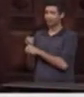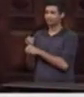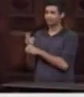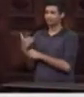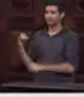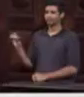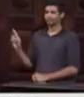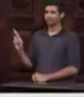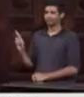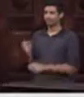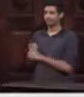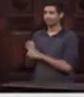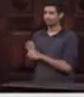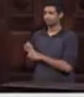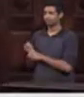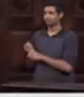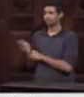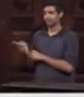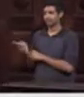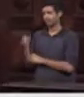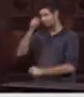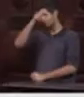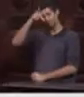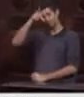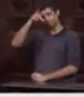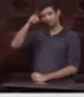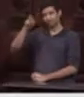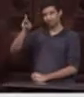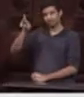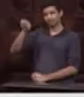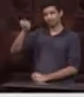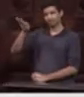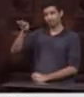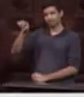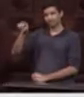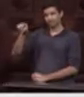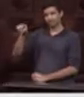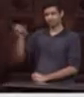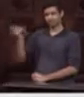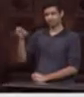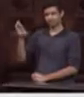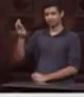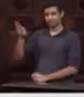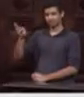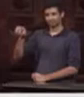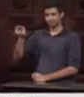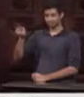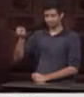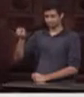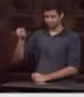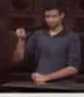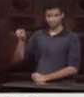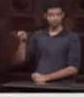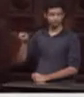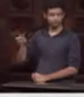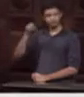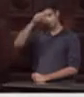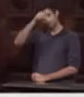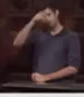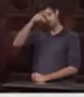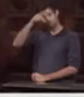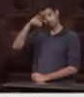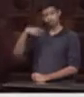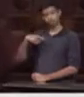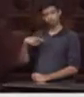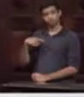o prefeito Renato Bravo, que já estou chamando de deputado, quem sabe no futuro, mas o prefeito Renato Bravo realizou